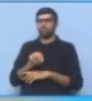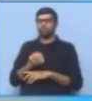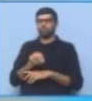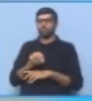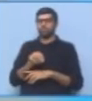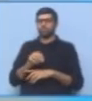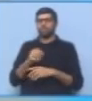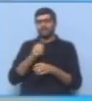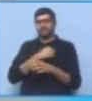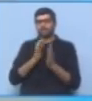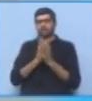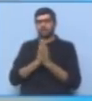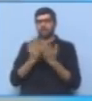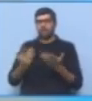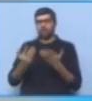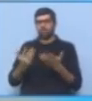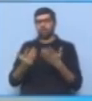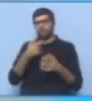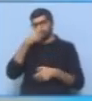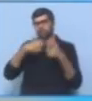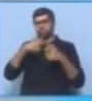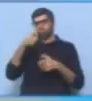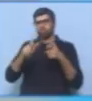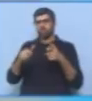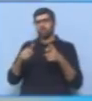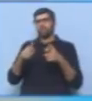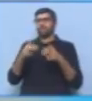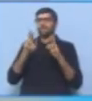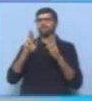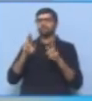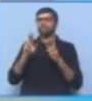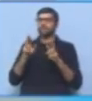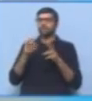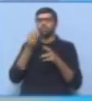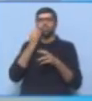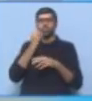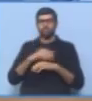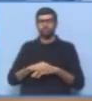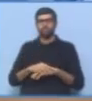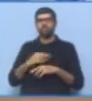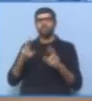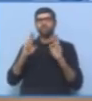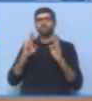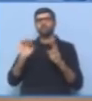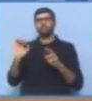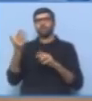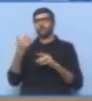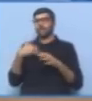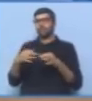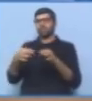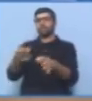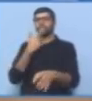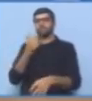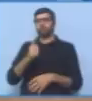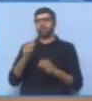à Igreja de hoje, a quem hoje tem de dar as razões da nossa esperança? A primeira coisa é que a esperança não pode ser adiada.